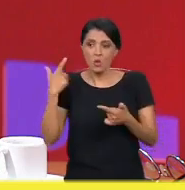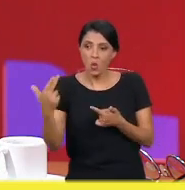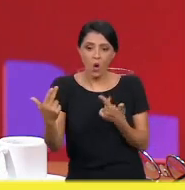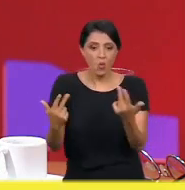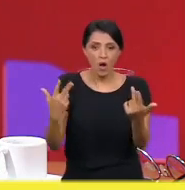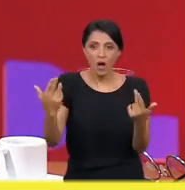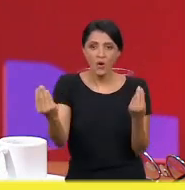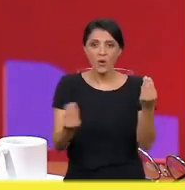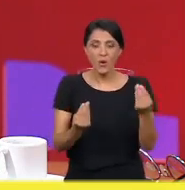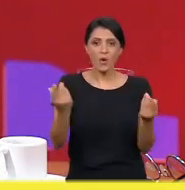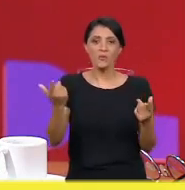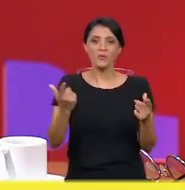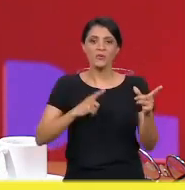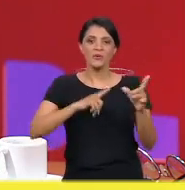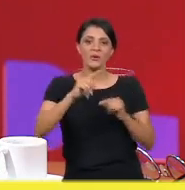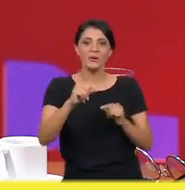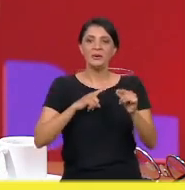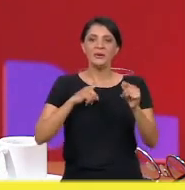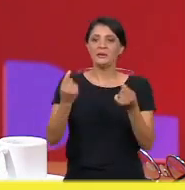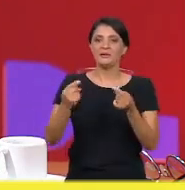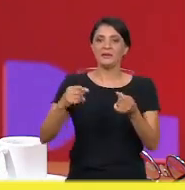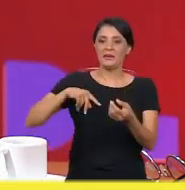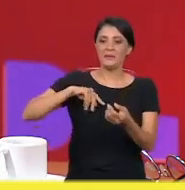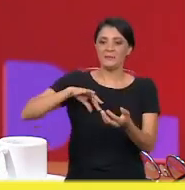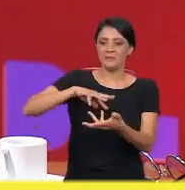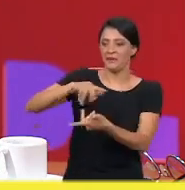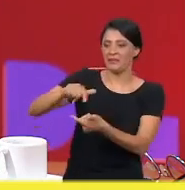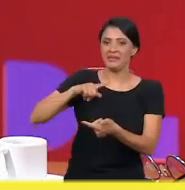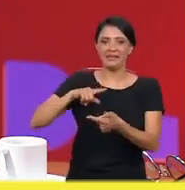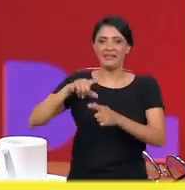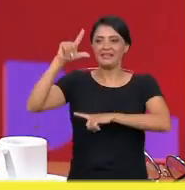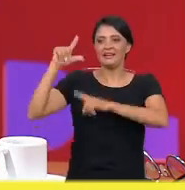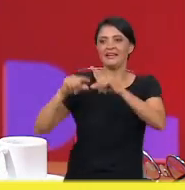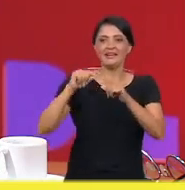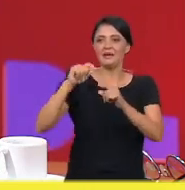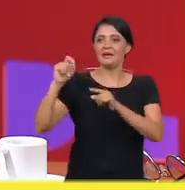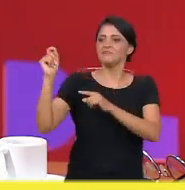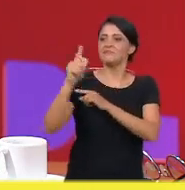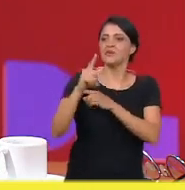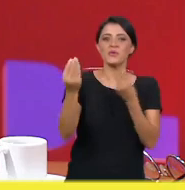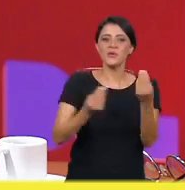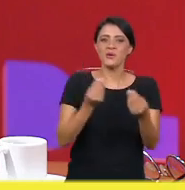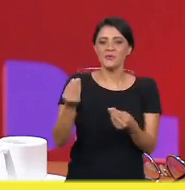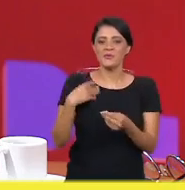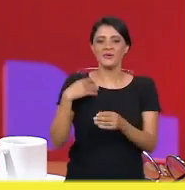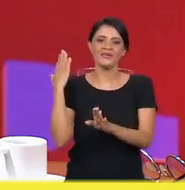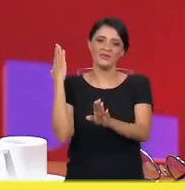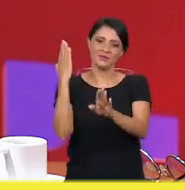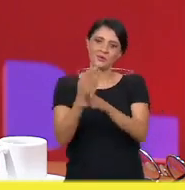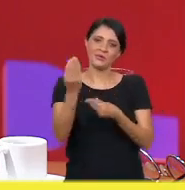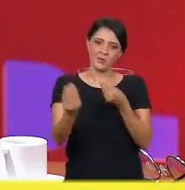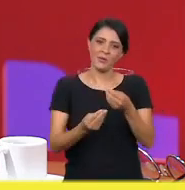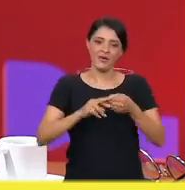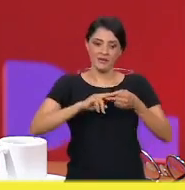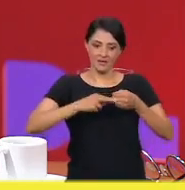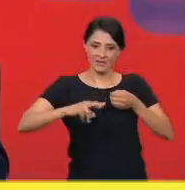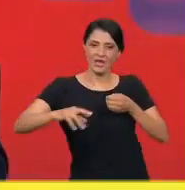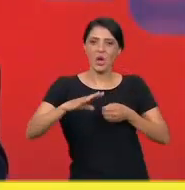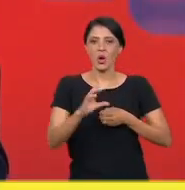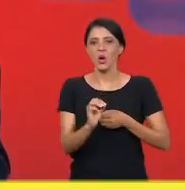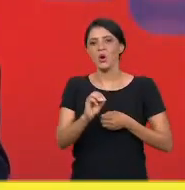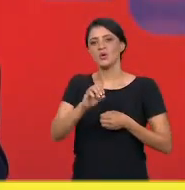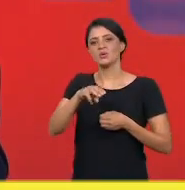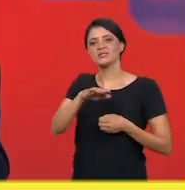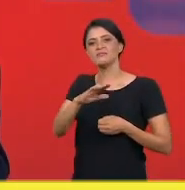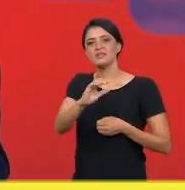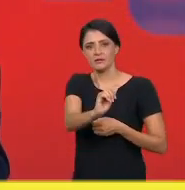ter galáxia, planetas, estrelas? Perfeito. Então foram essas pequenas, a gente descobriu isso através da radiação cósmica de fundo. Você comentou